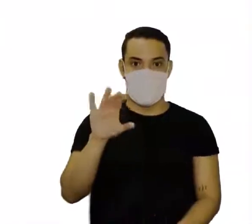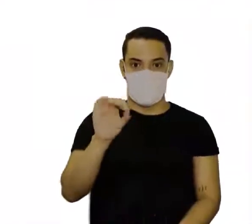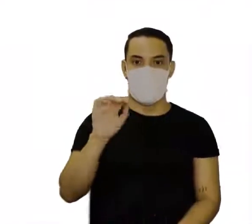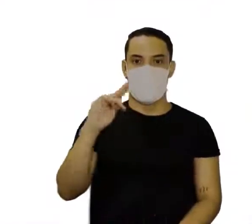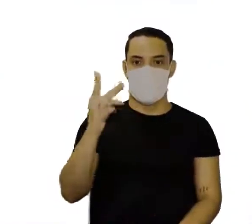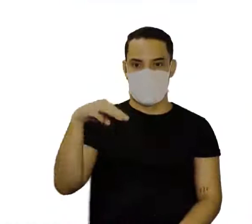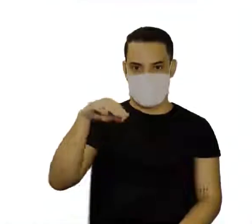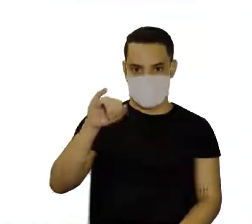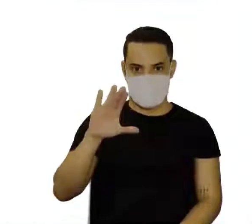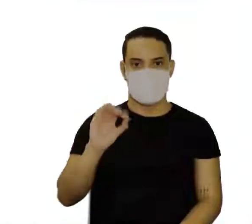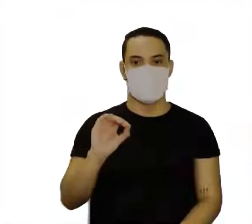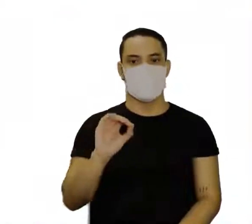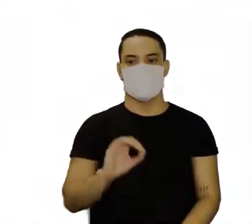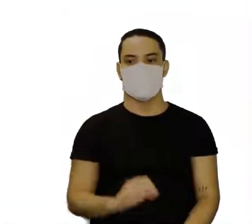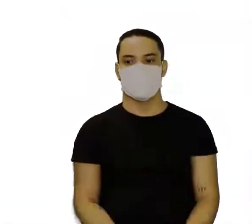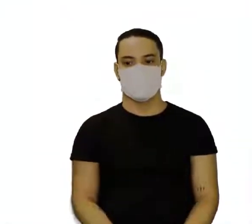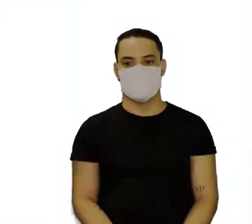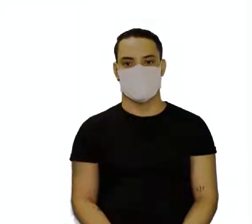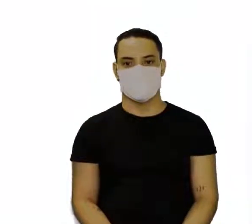ohmico.